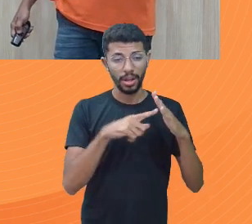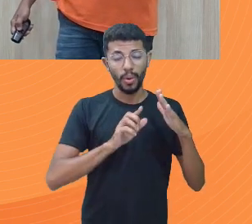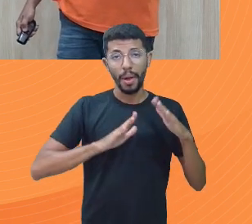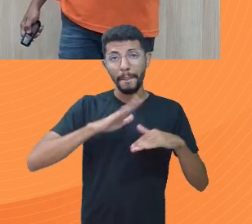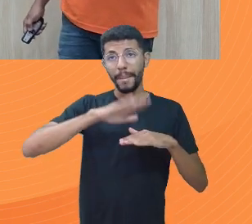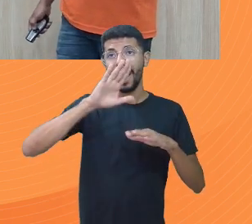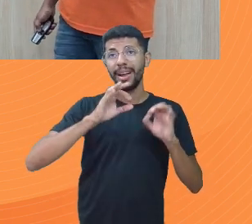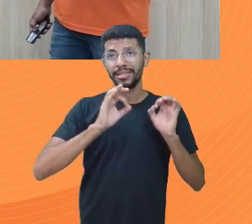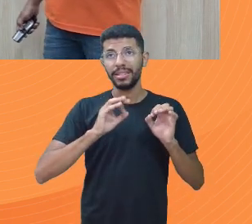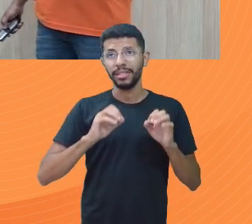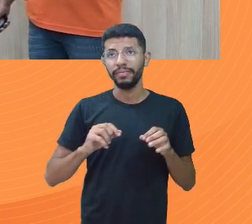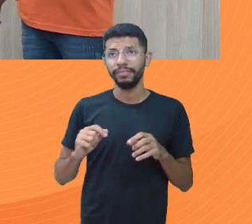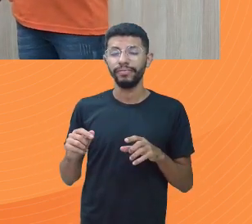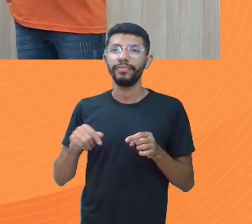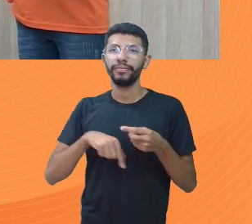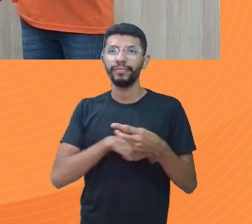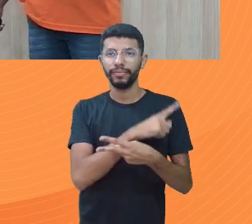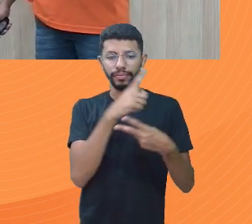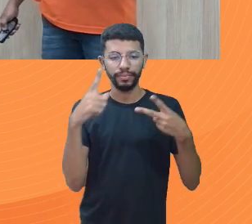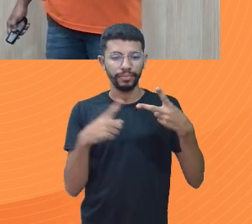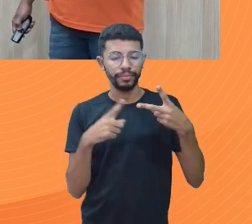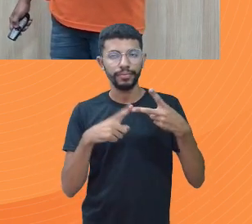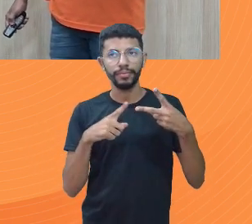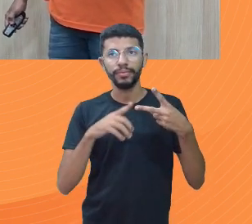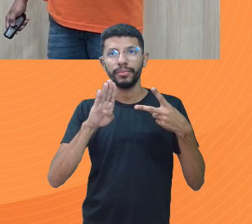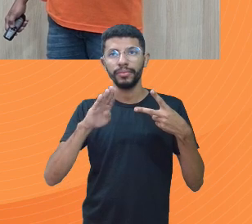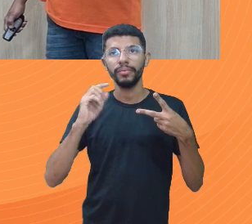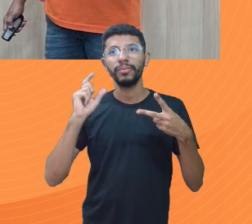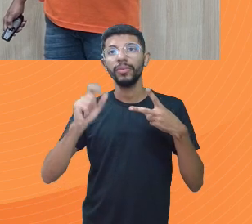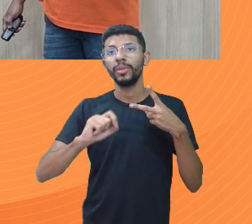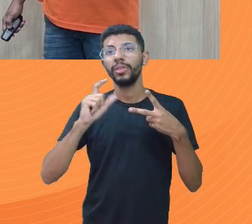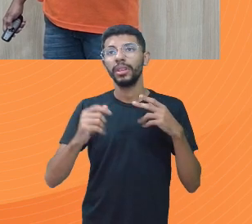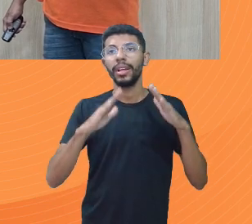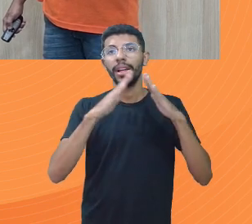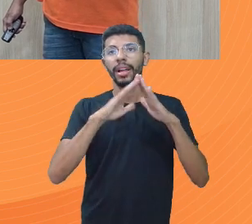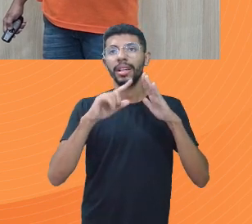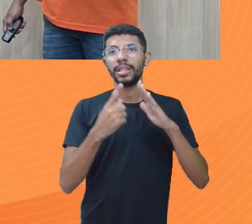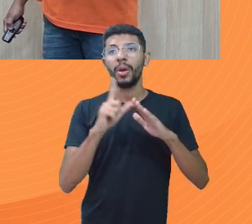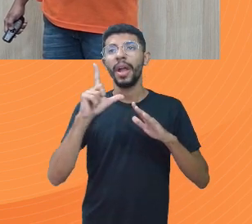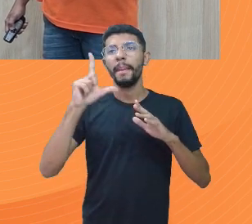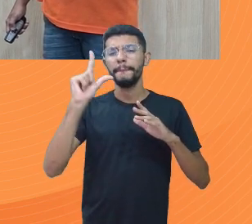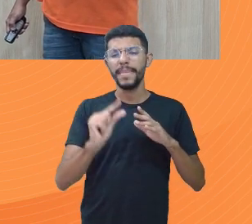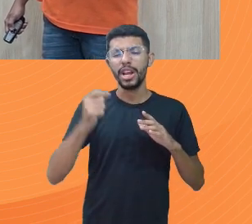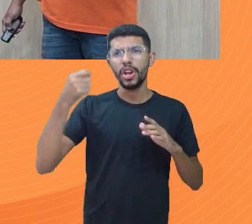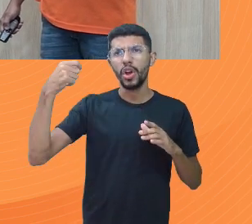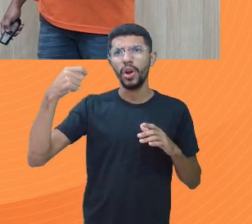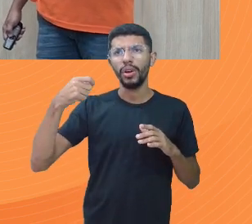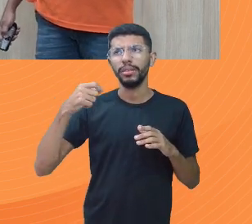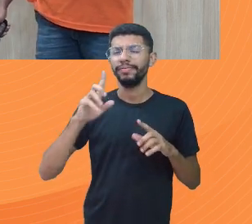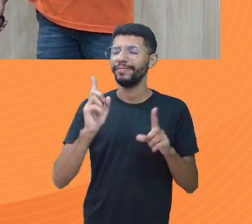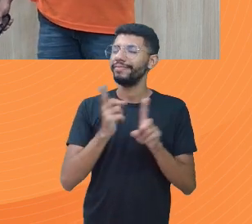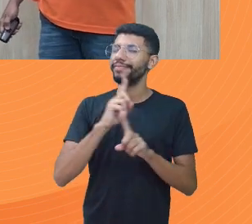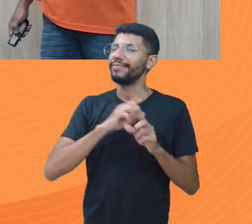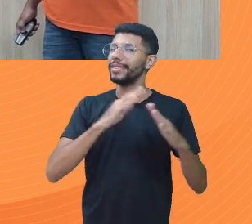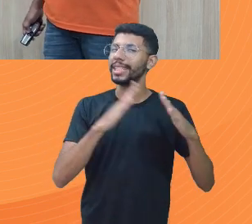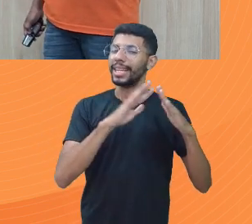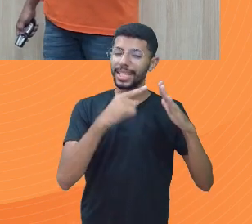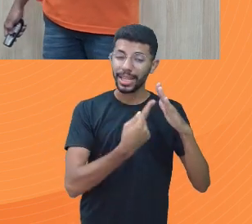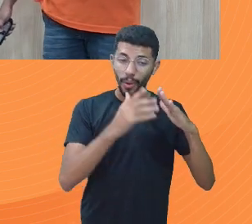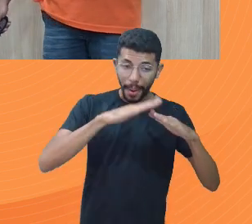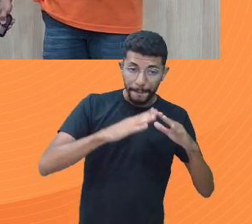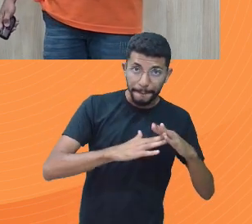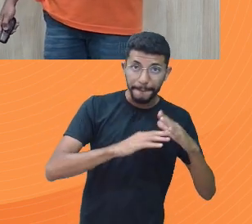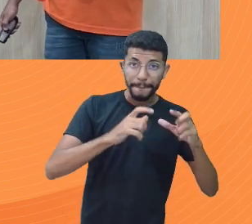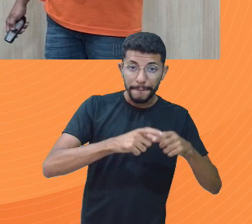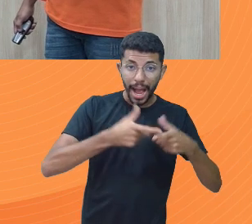valor numérico também não bate. Letra B, a casa 1 é menor. Não, a casa 1 não é menor, a casa